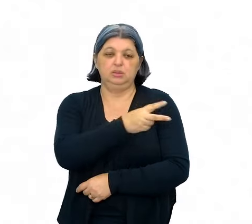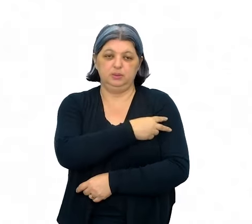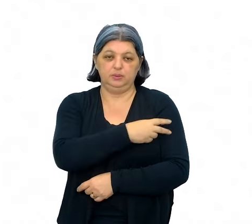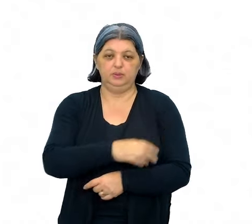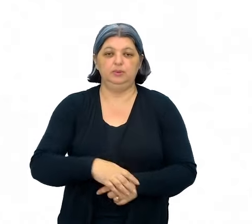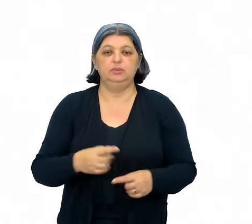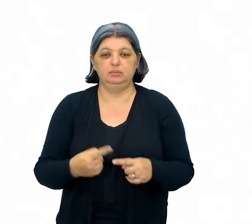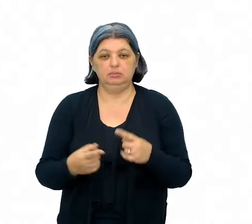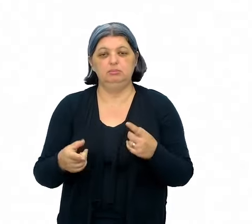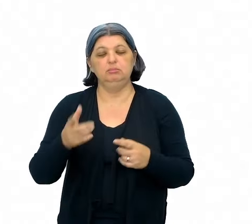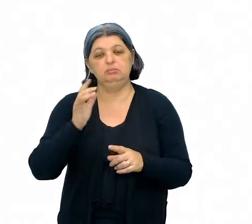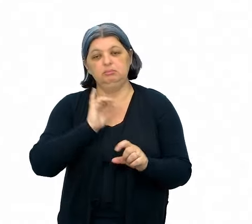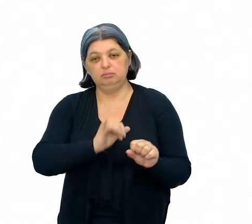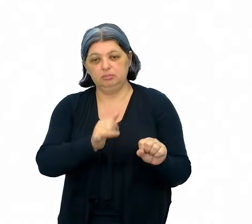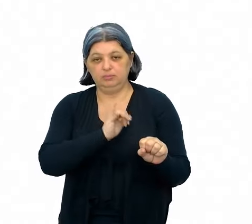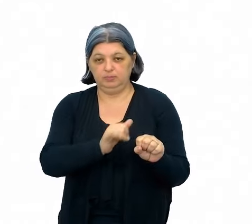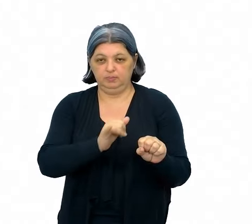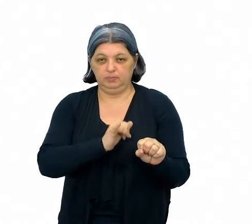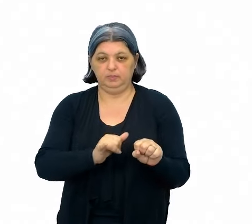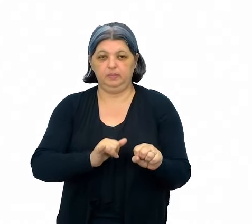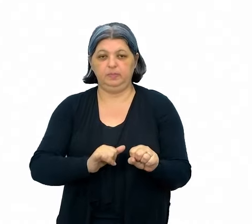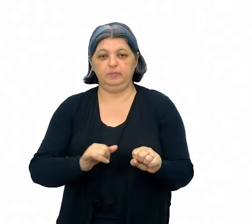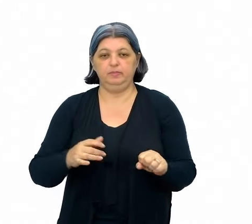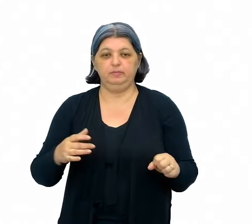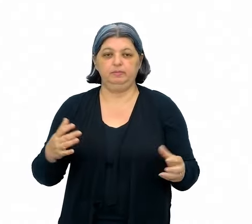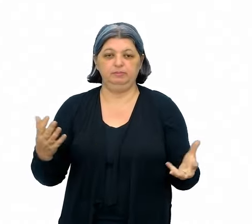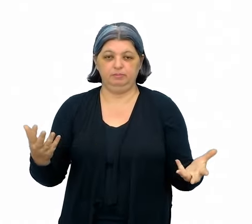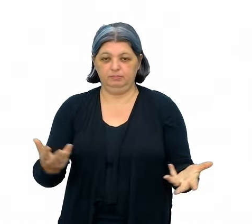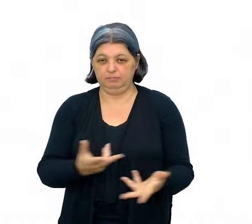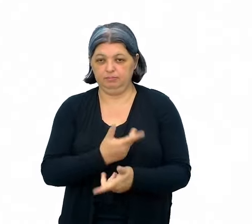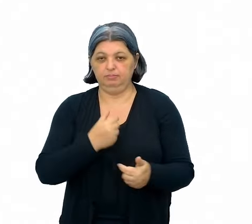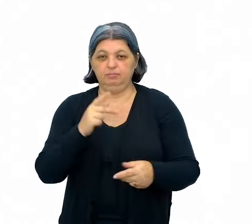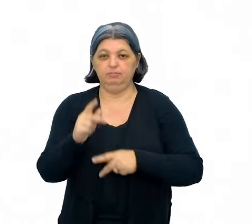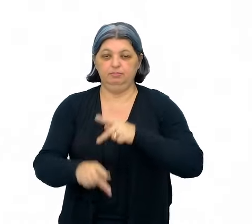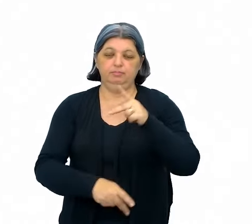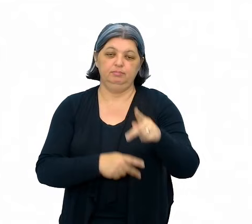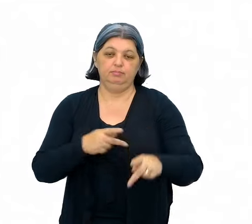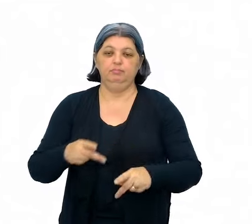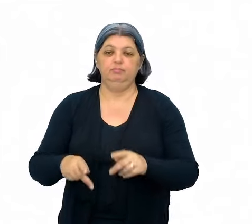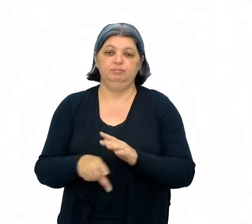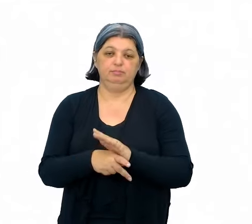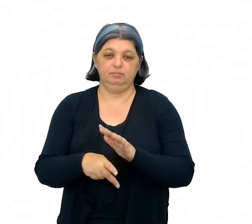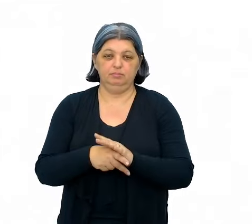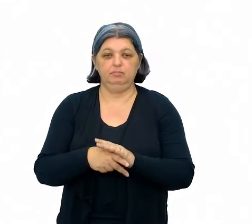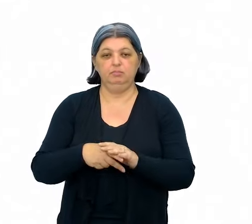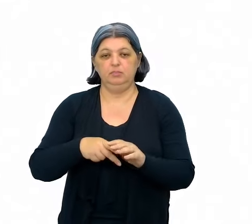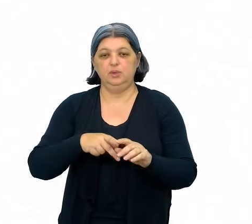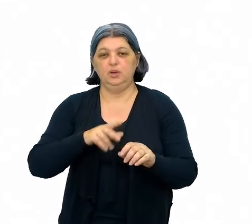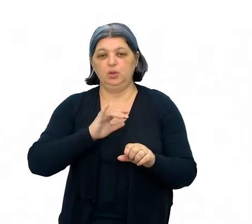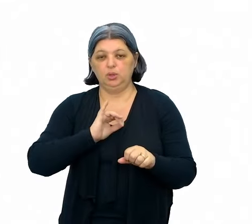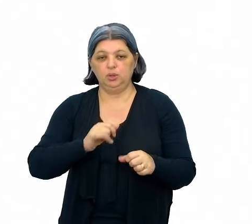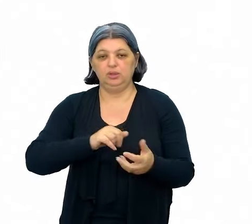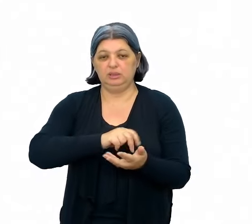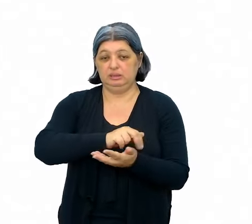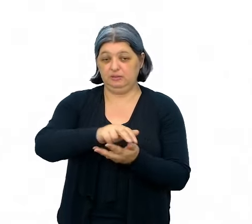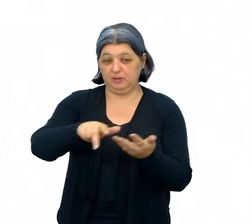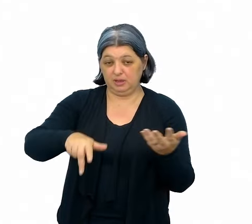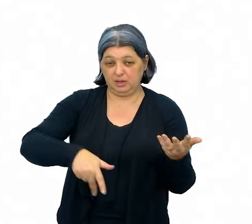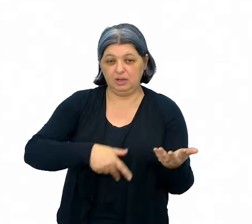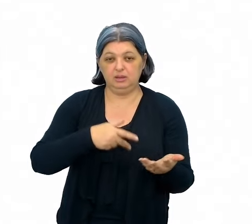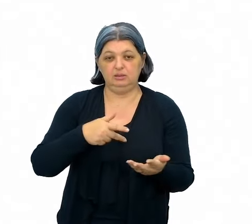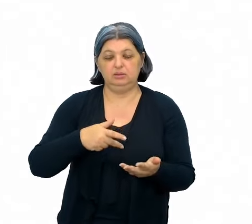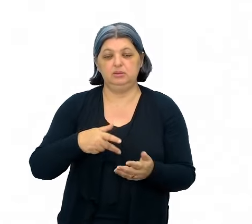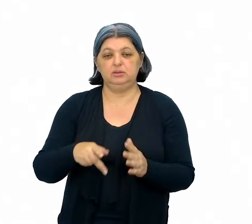autonomia contos de fadas maravilhosos, populares, fábulas, crônicas, entre